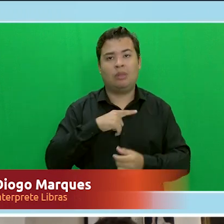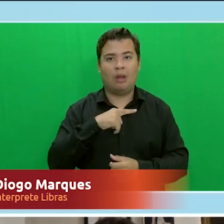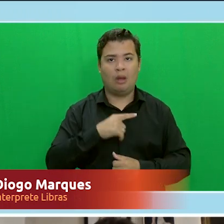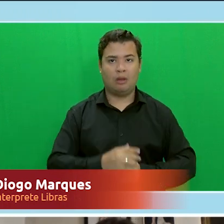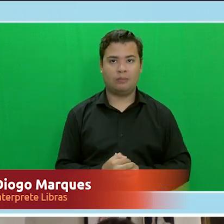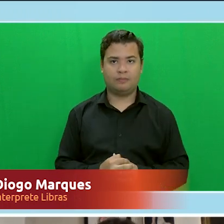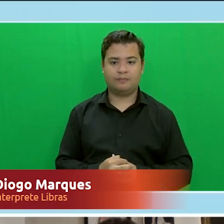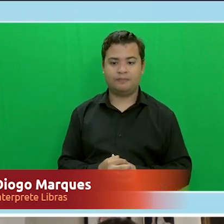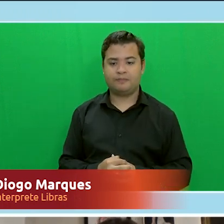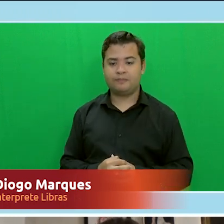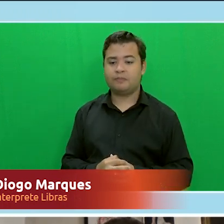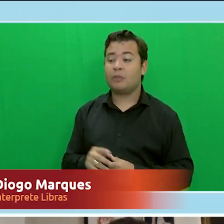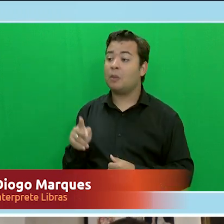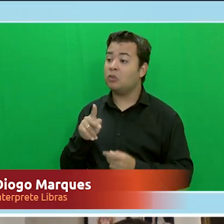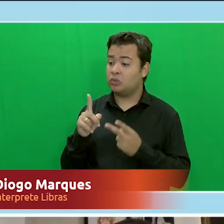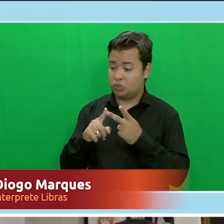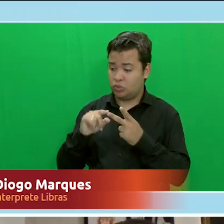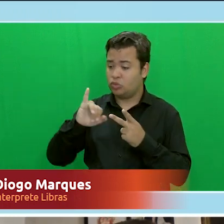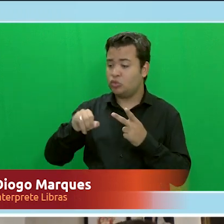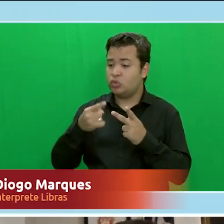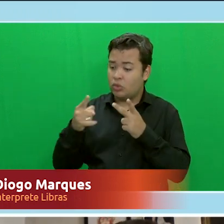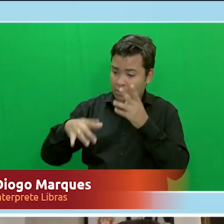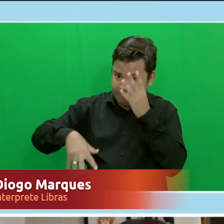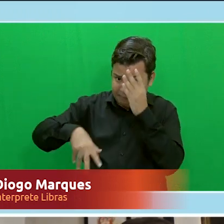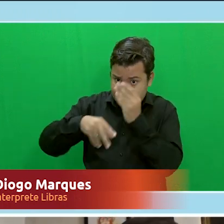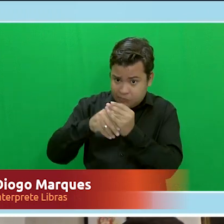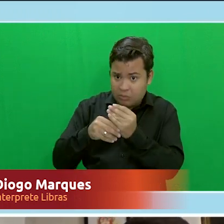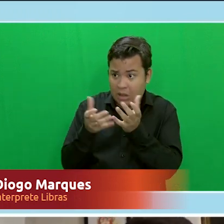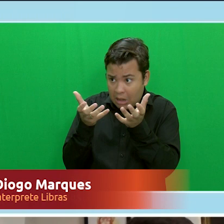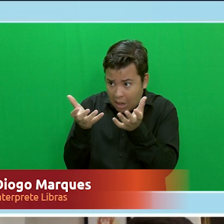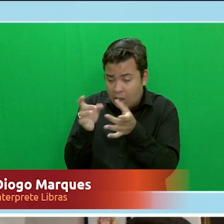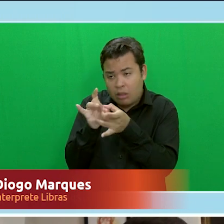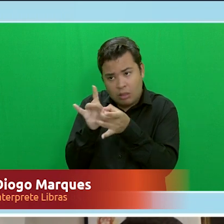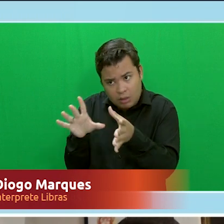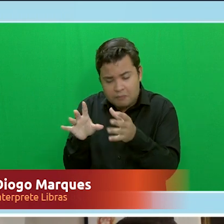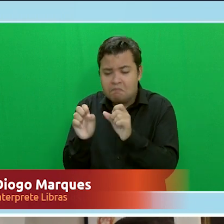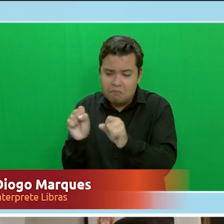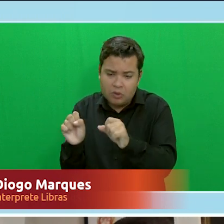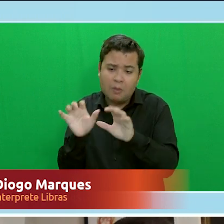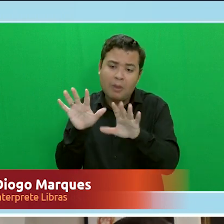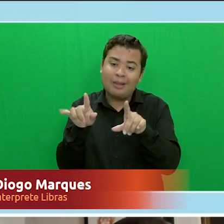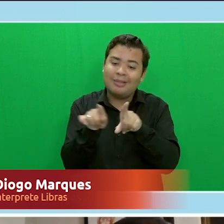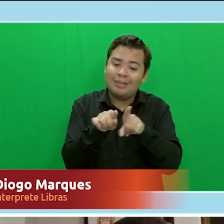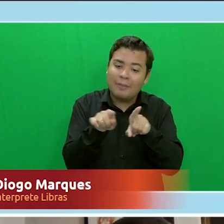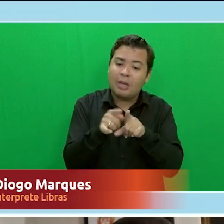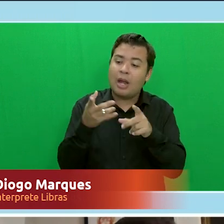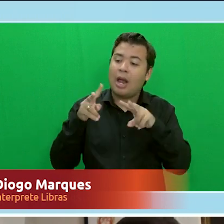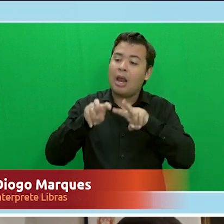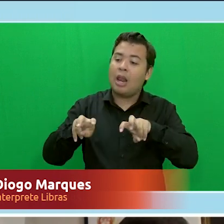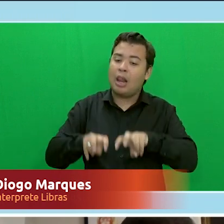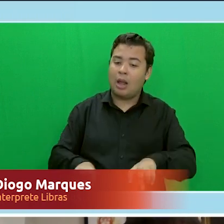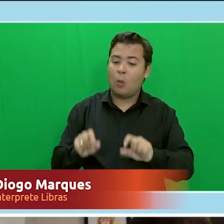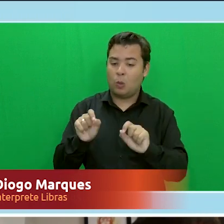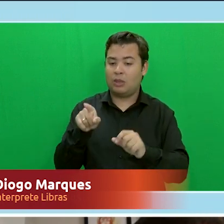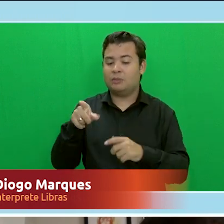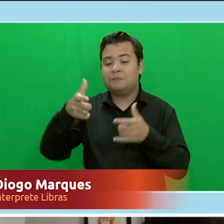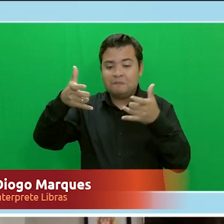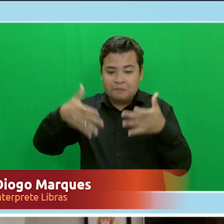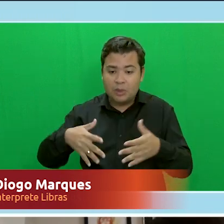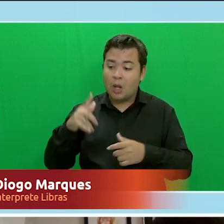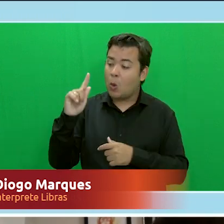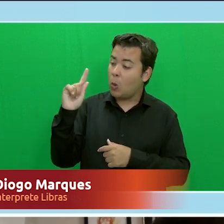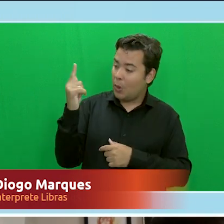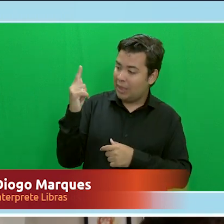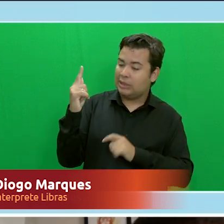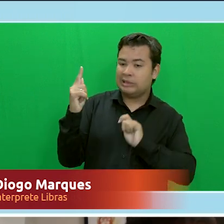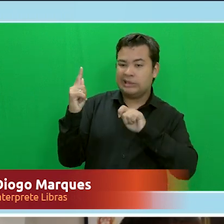claramente isso. Professor João, queria que o senhor complementasse, caso queira, né, a fala da professora Márcia, mas já queria avançar um pouquinho no que o senhor falou em relação